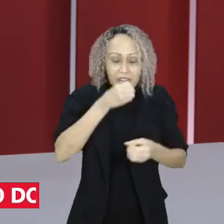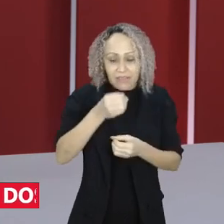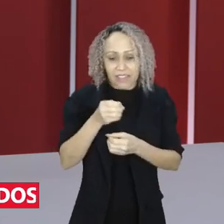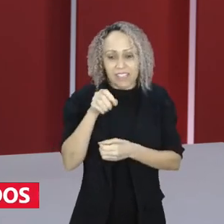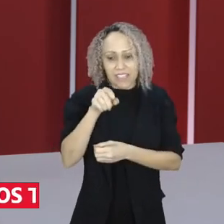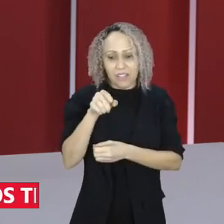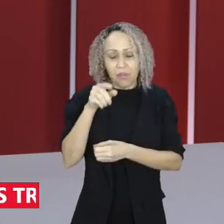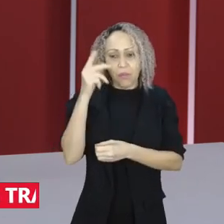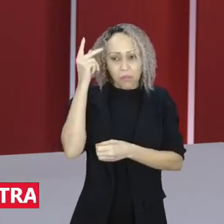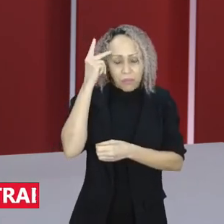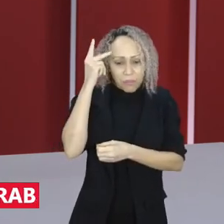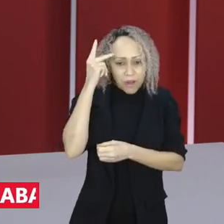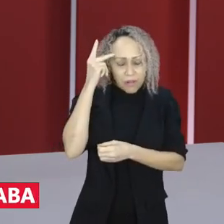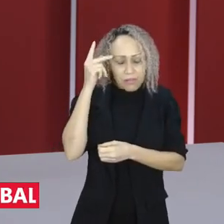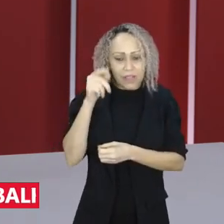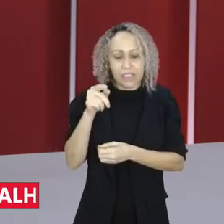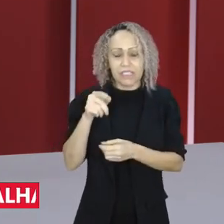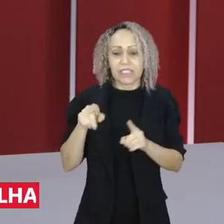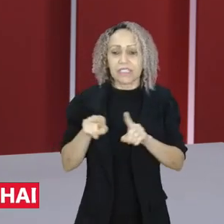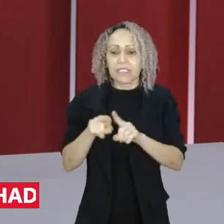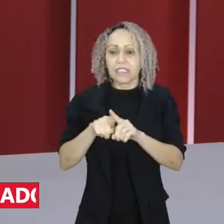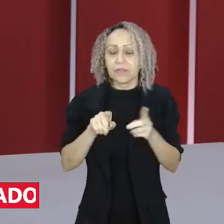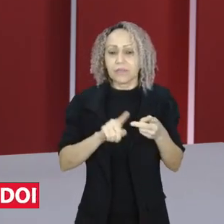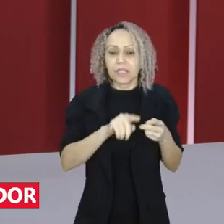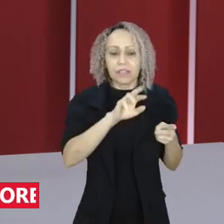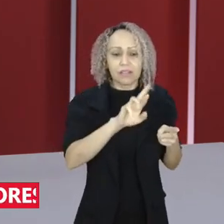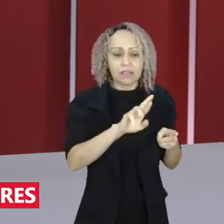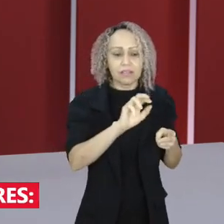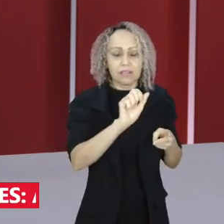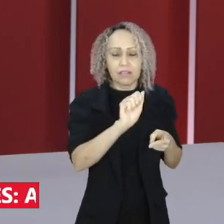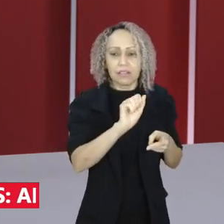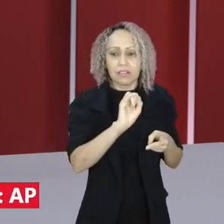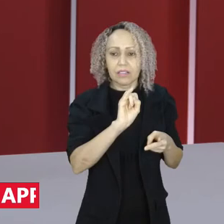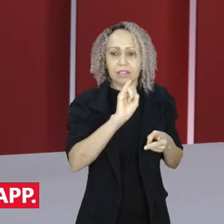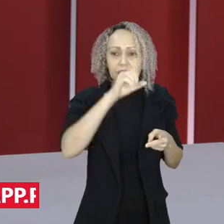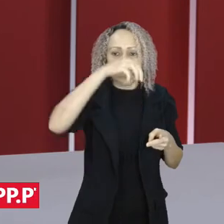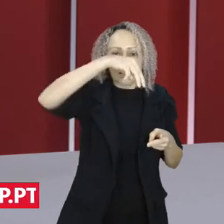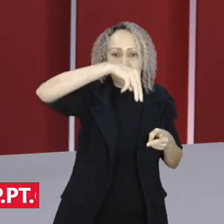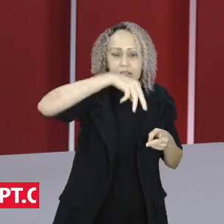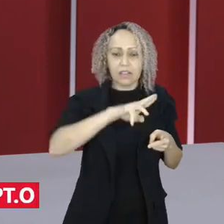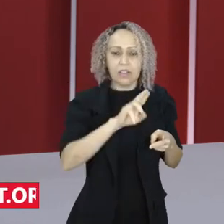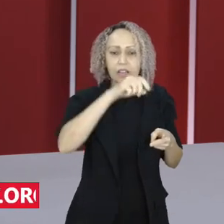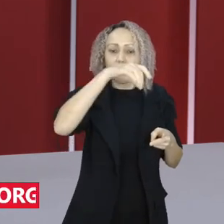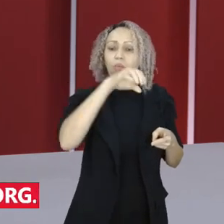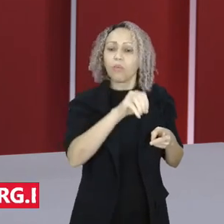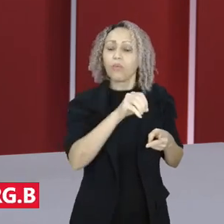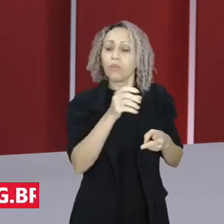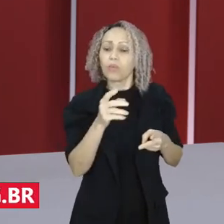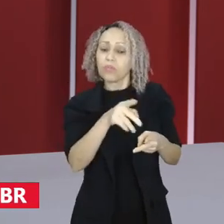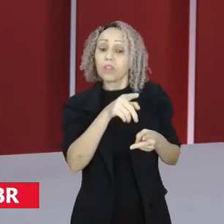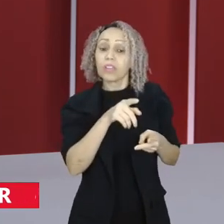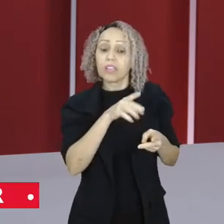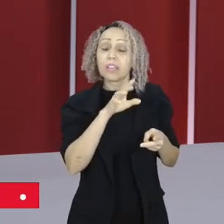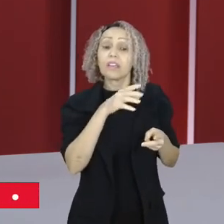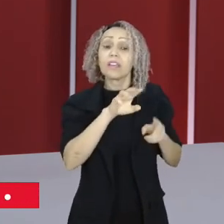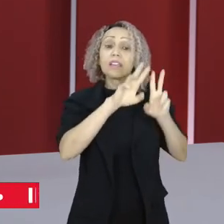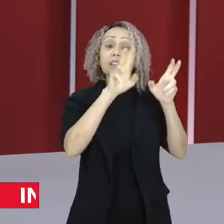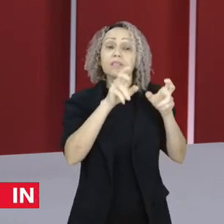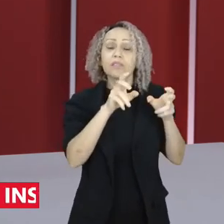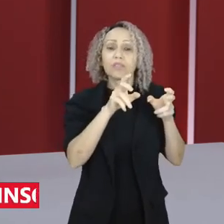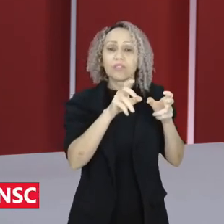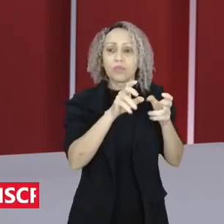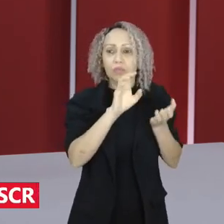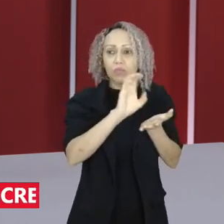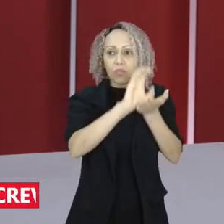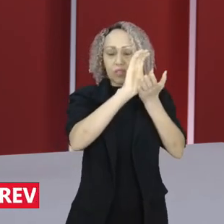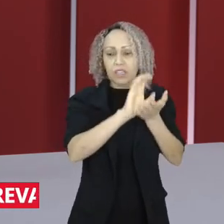Paim e também com Raimundo Bonfim que a gente conversou hoje rapidamente é isso sobre o conselho de Participação Popular ficarão aqui